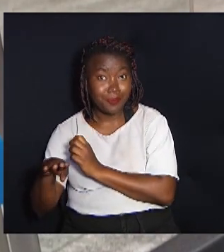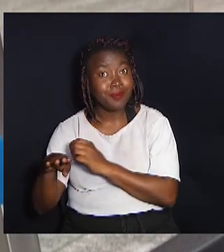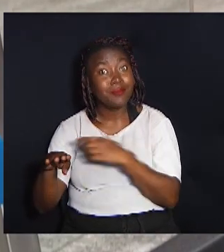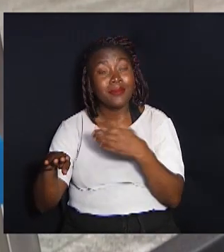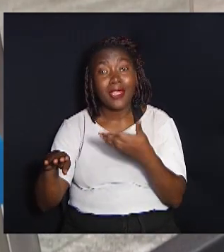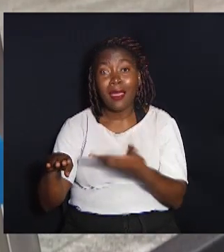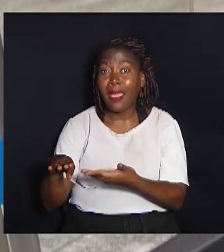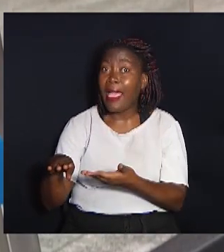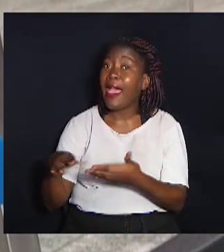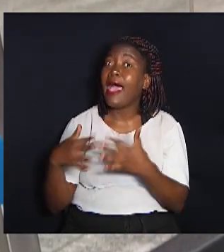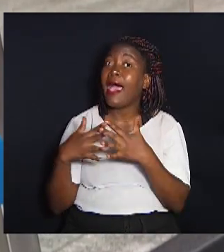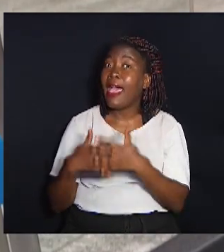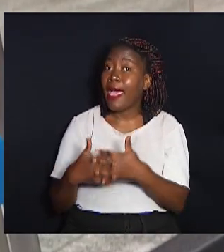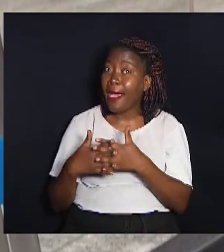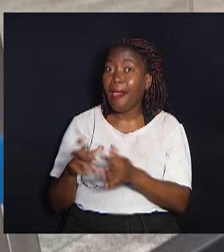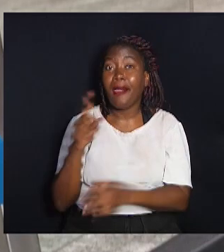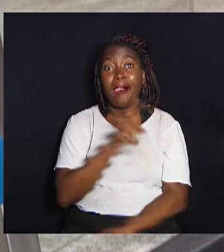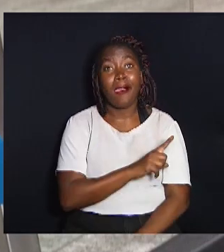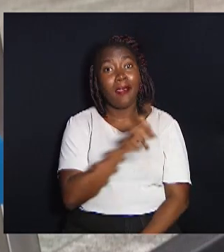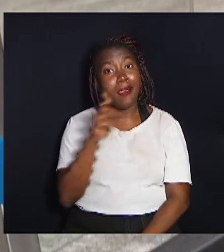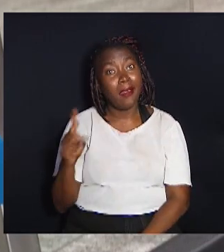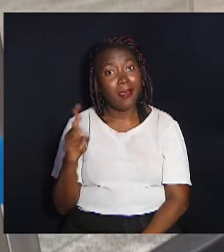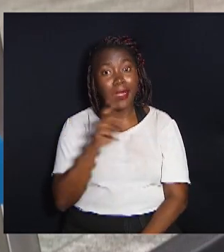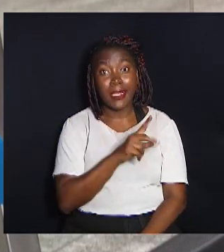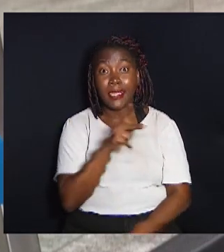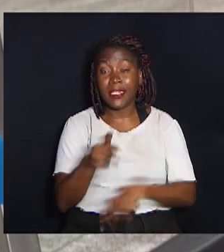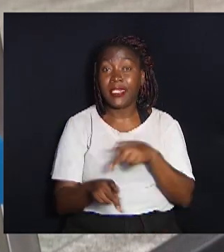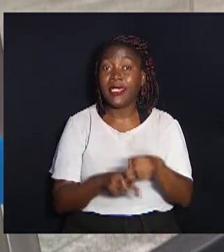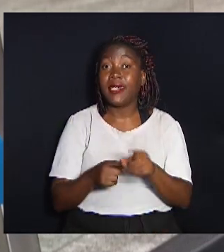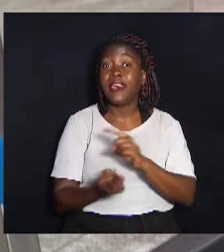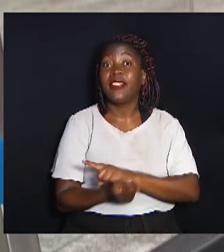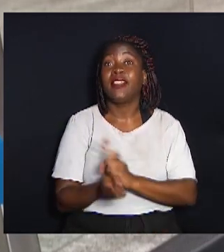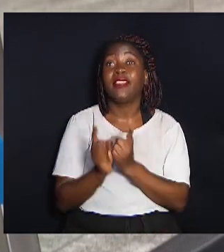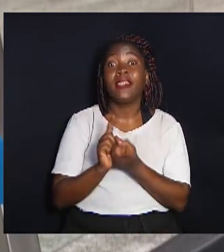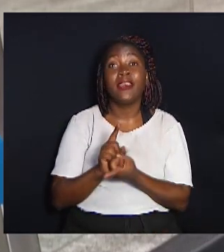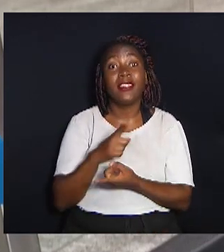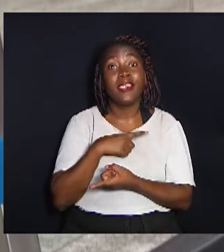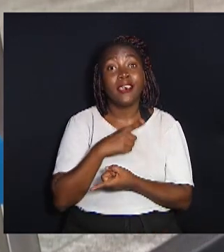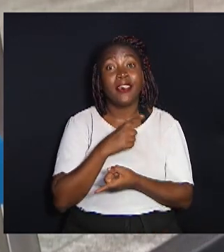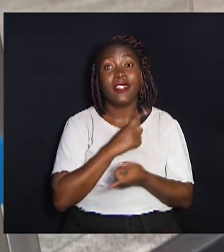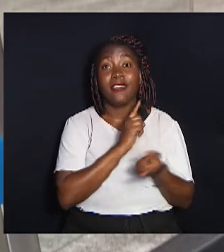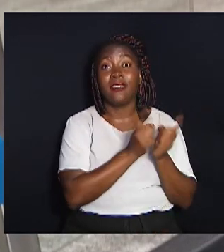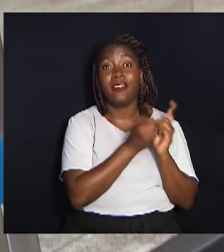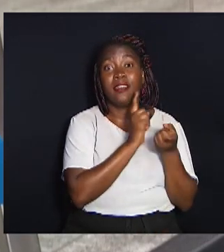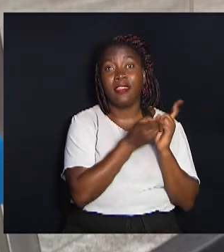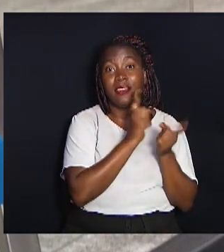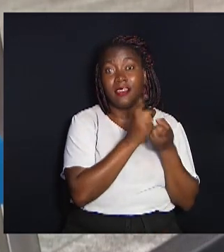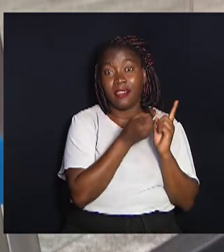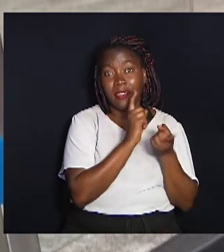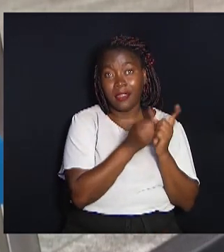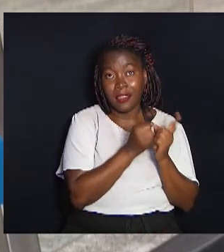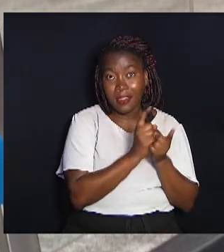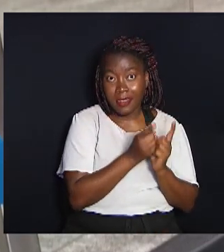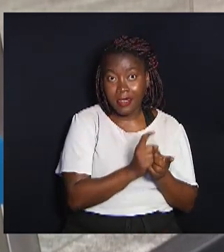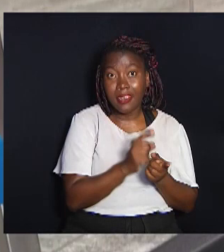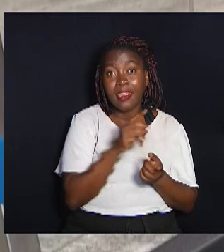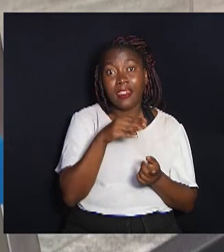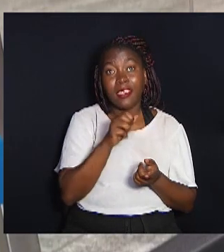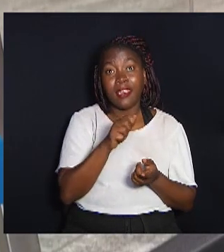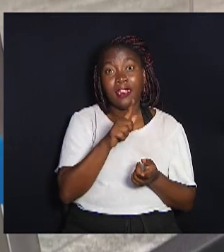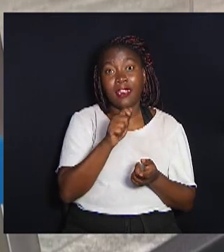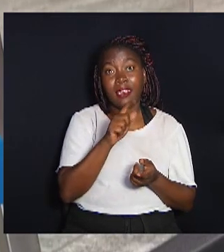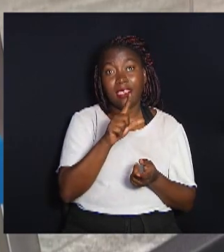atrapalha, de certo modo, o ir e vir da população. E do outro lado, a gente tem a rodovia, que é o anel viário Magalhães Teixeira.